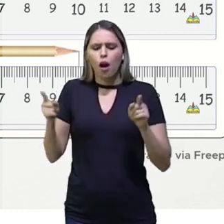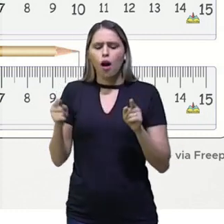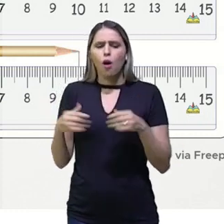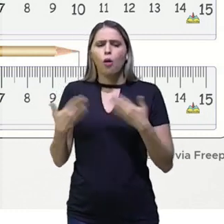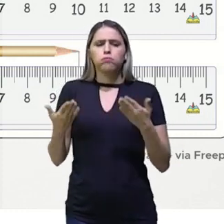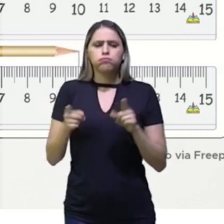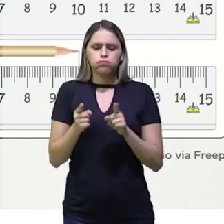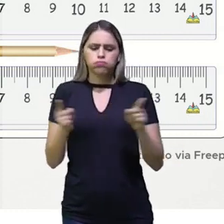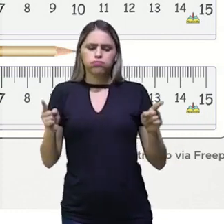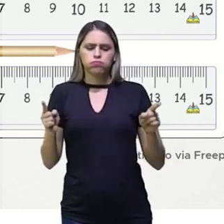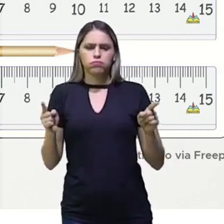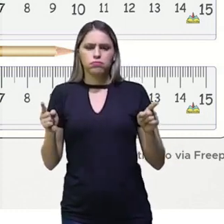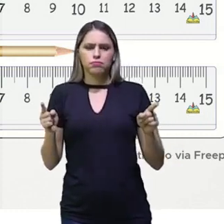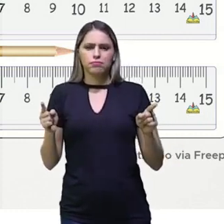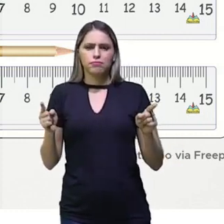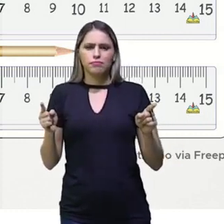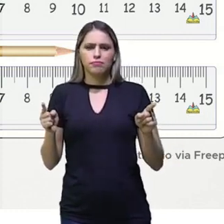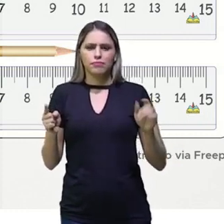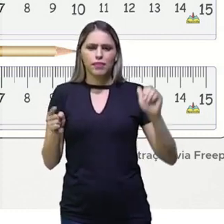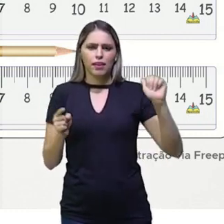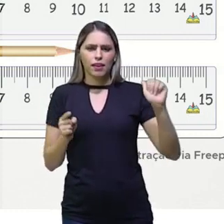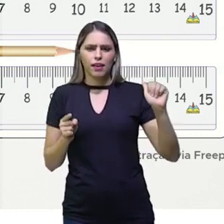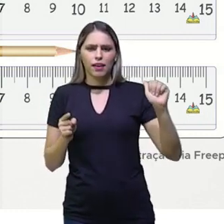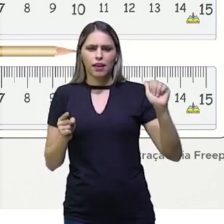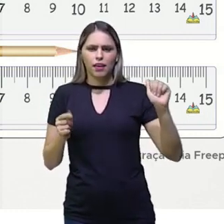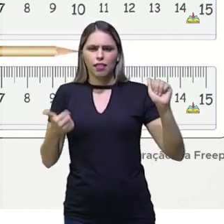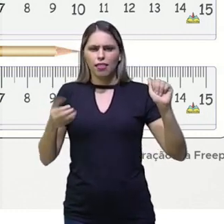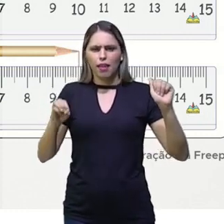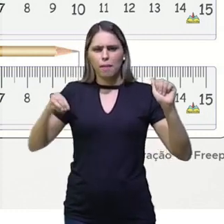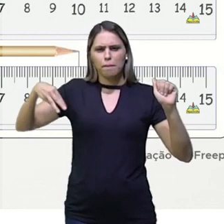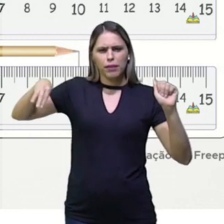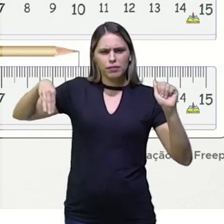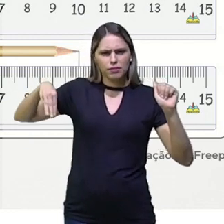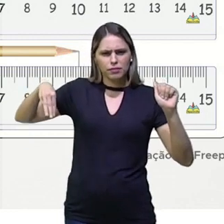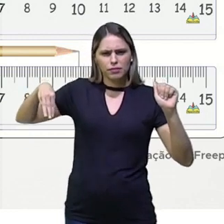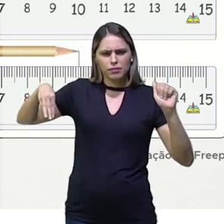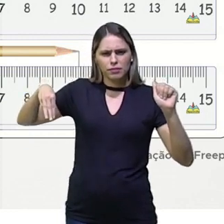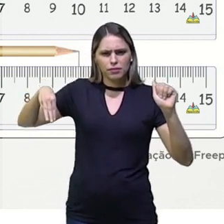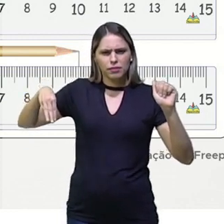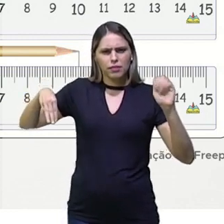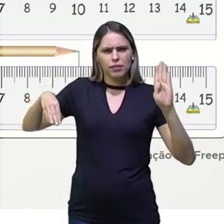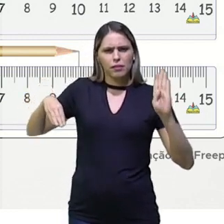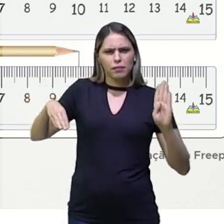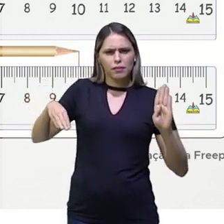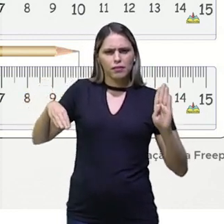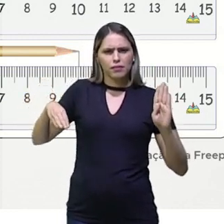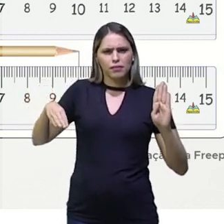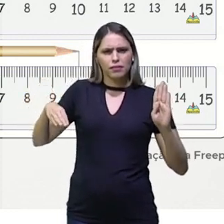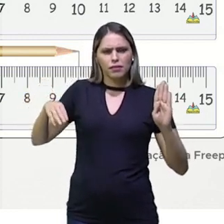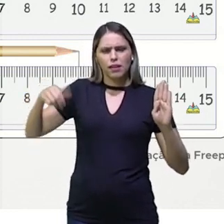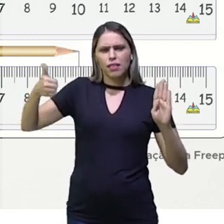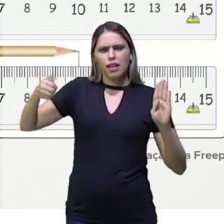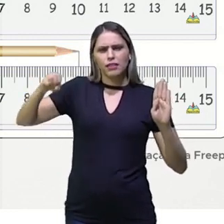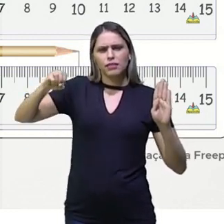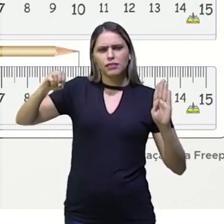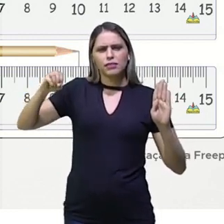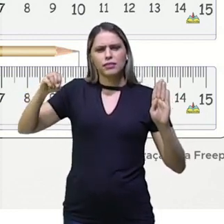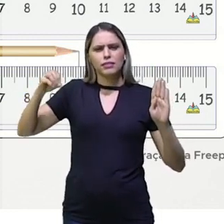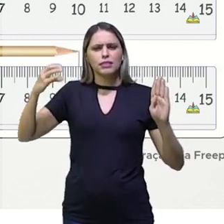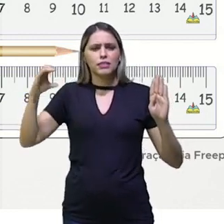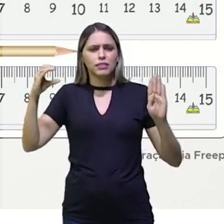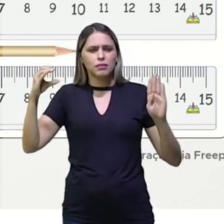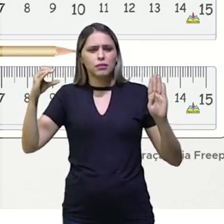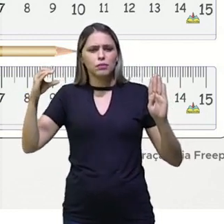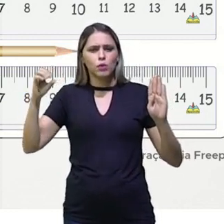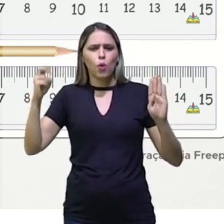tamanho. Letra A, 10 metros? Letra B, 10 centímetros?